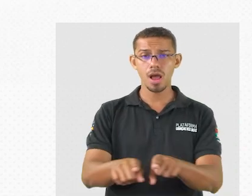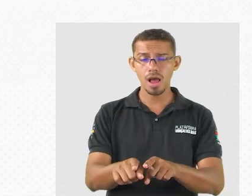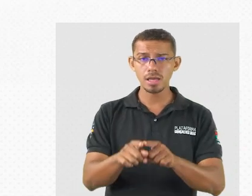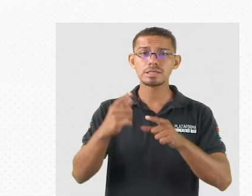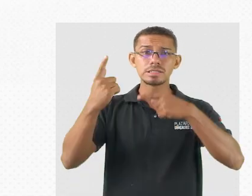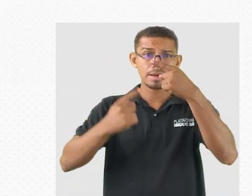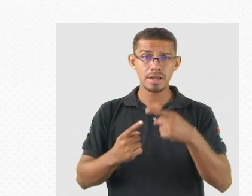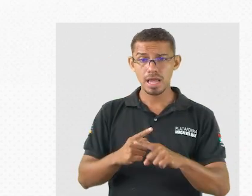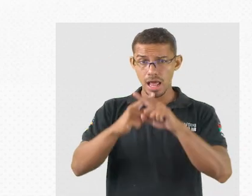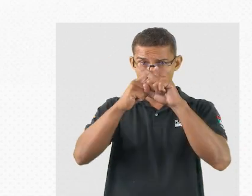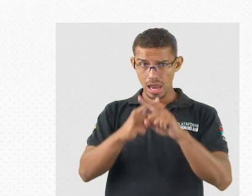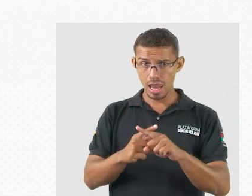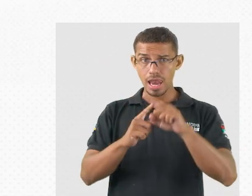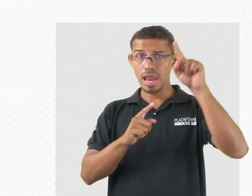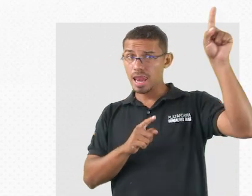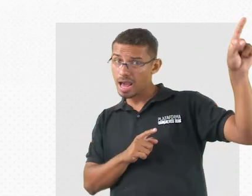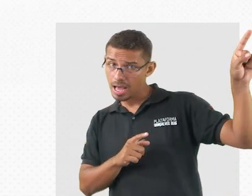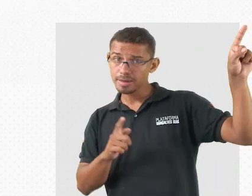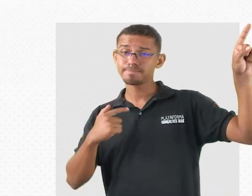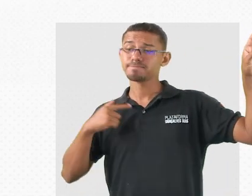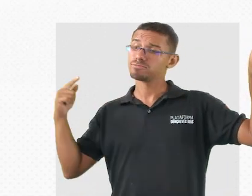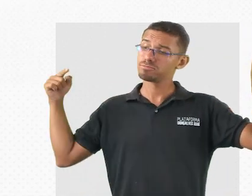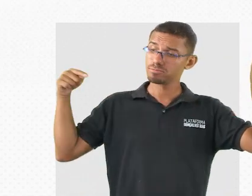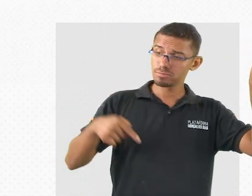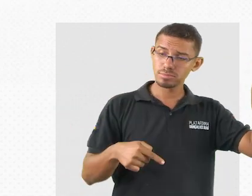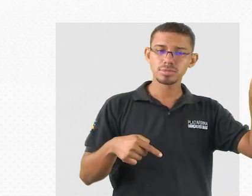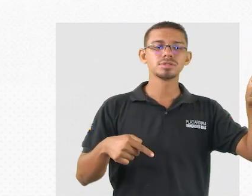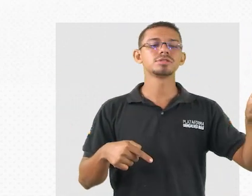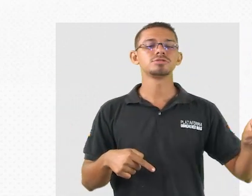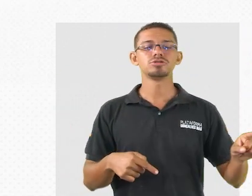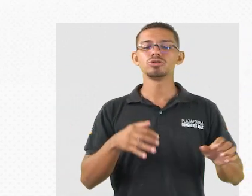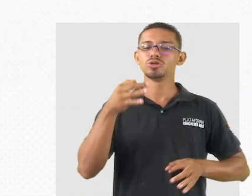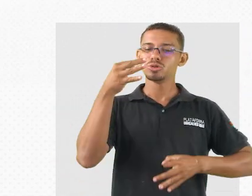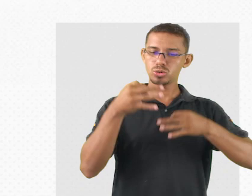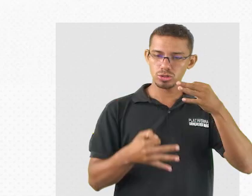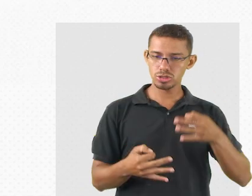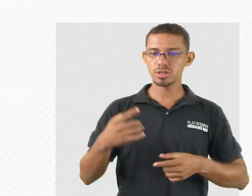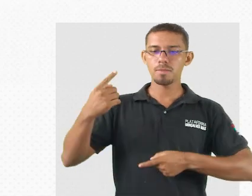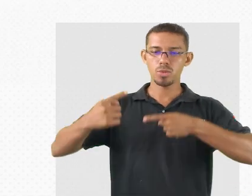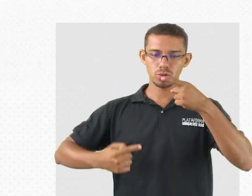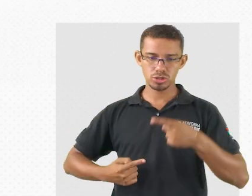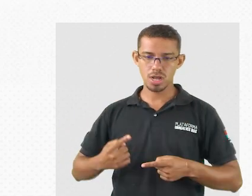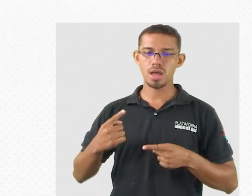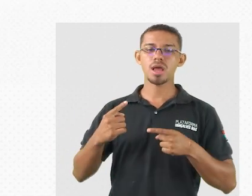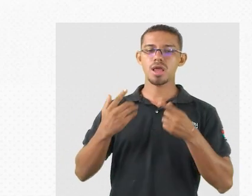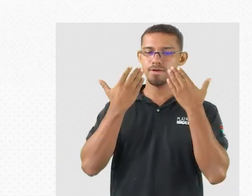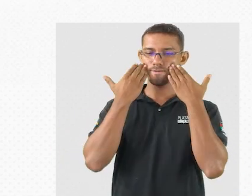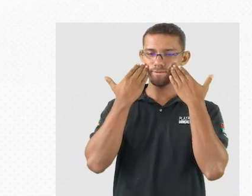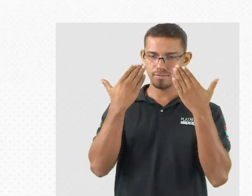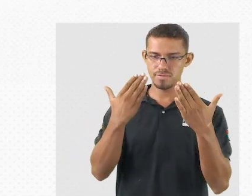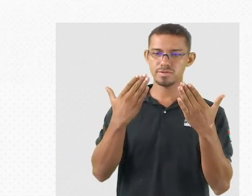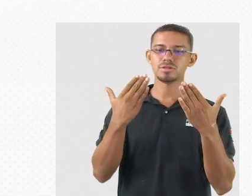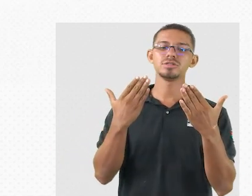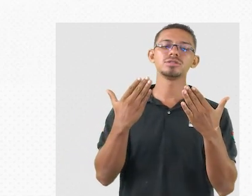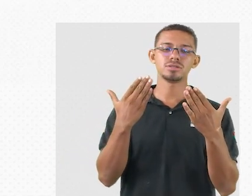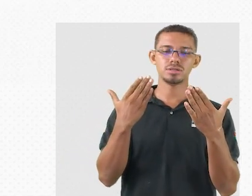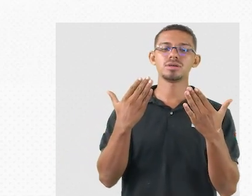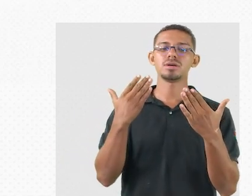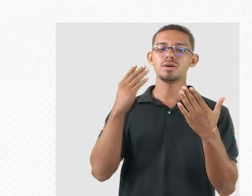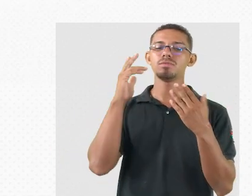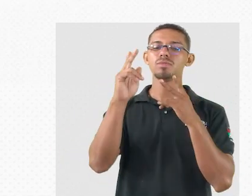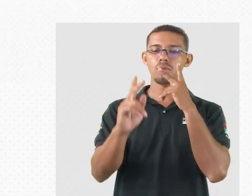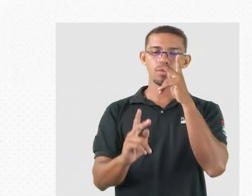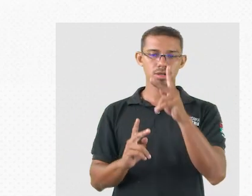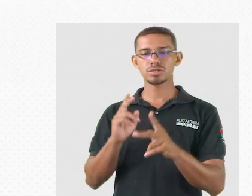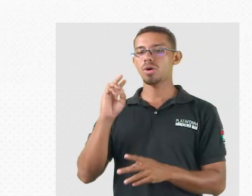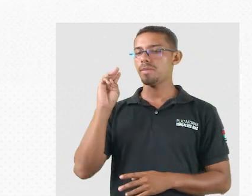ocorriam lá, elas chegam aqui. Por isso que estão aqui. Injustiças políticas enfrentadas pela população maranhense, E a extrema pobreza. Você